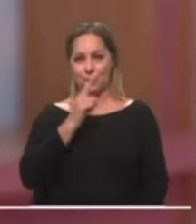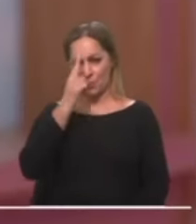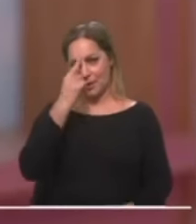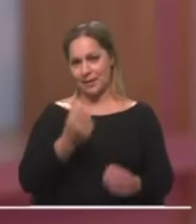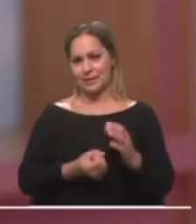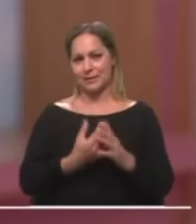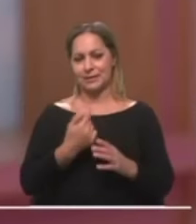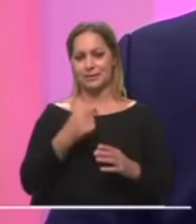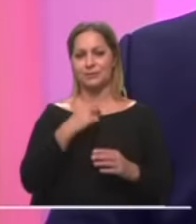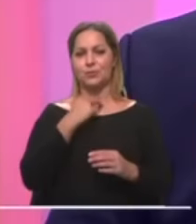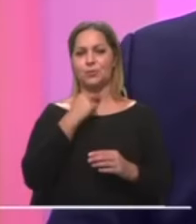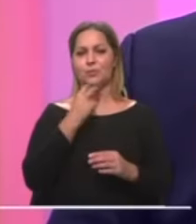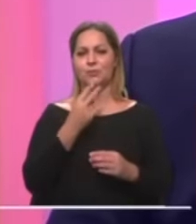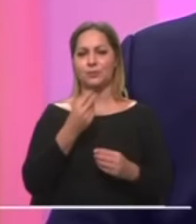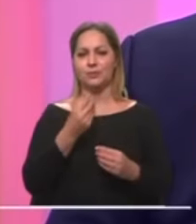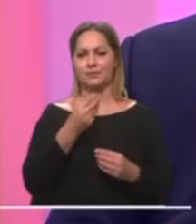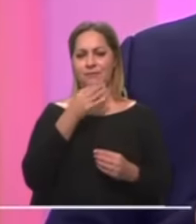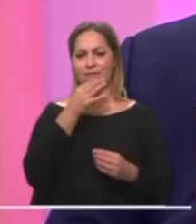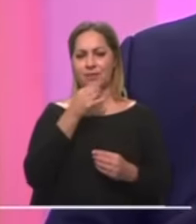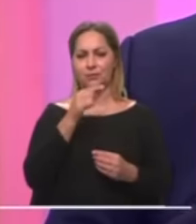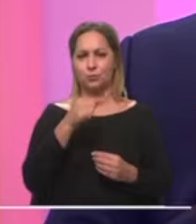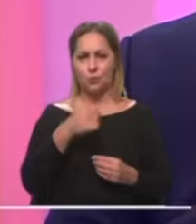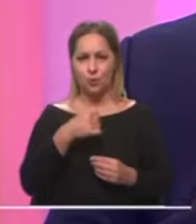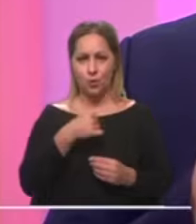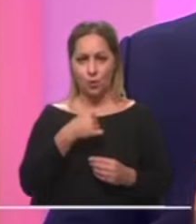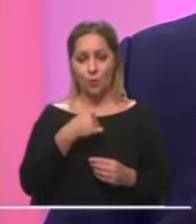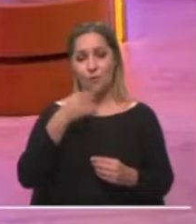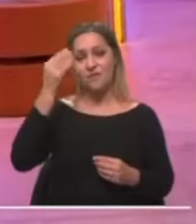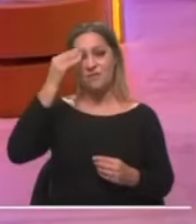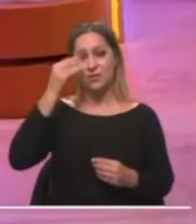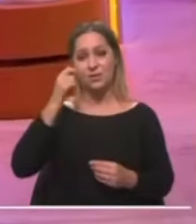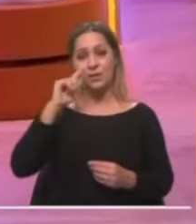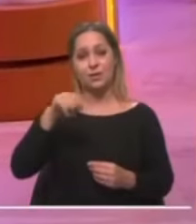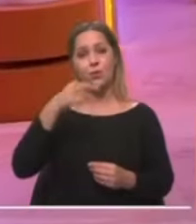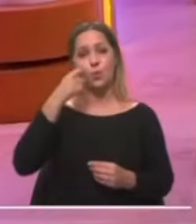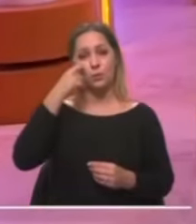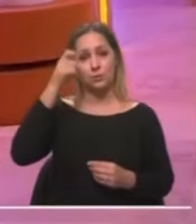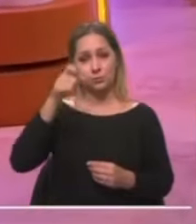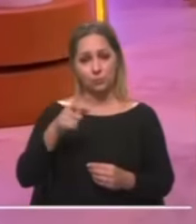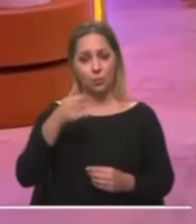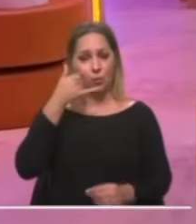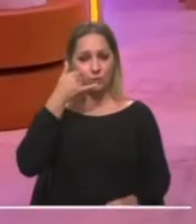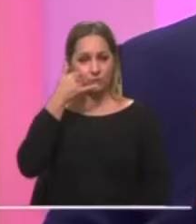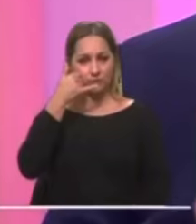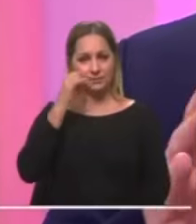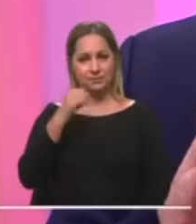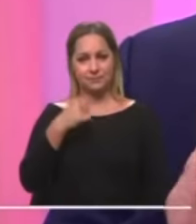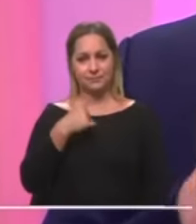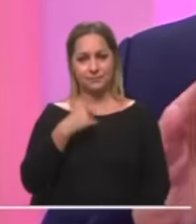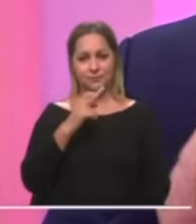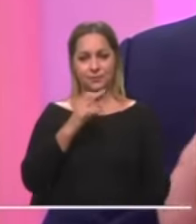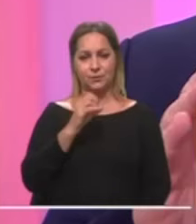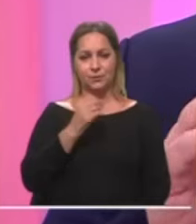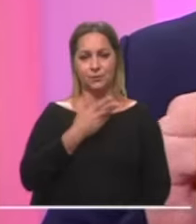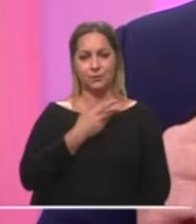tinha uma voz assim e falava ass tu punhas tu tu fazias essa voz falava assim n Tom sempre sempr para a o telefone sempre a o telefone só o Rodrigo F